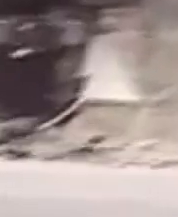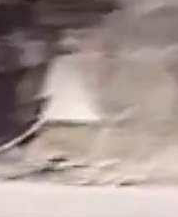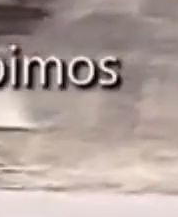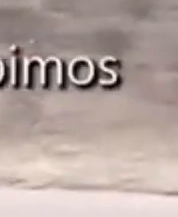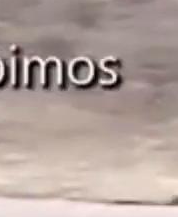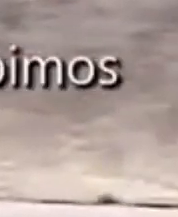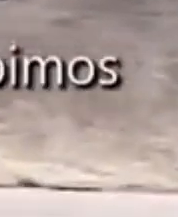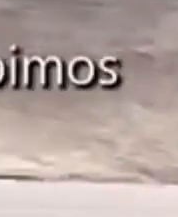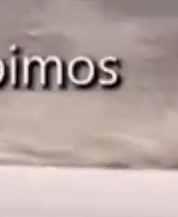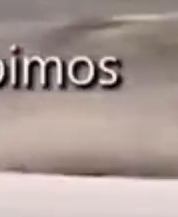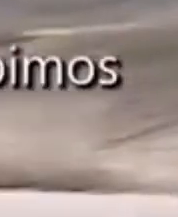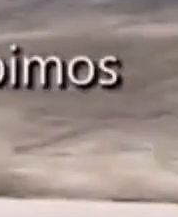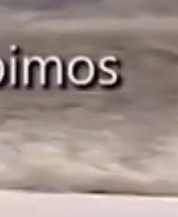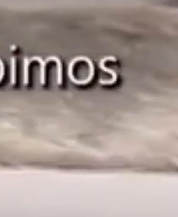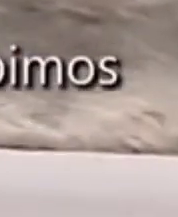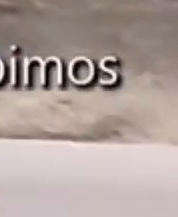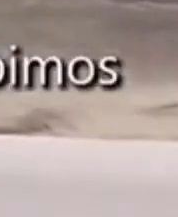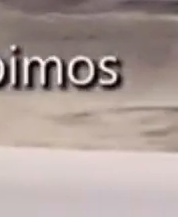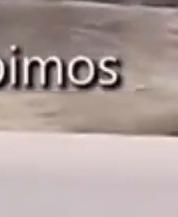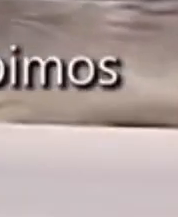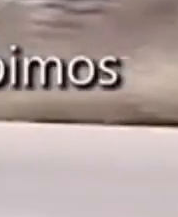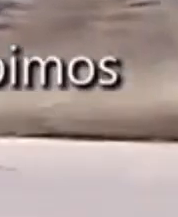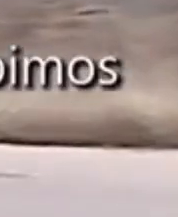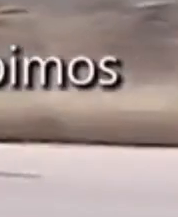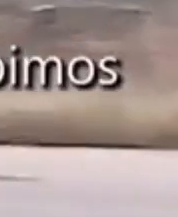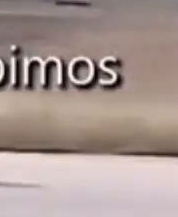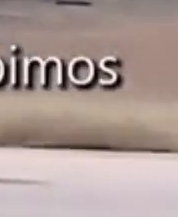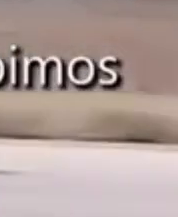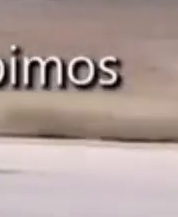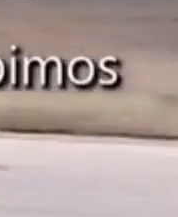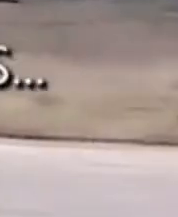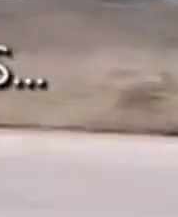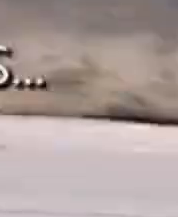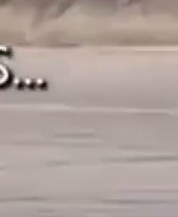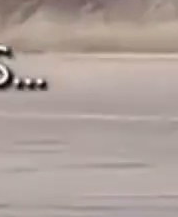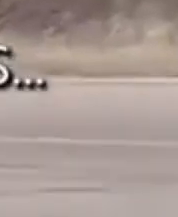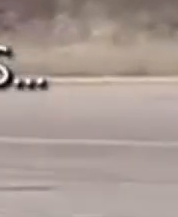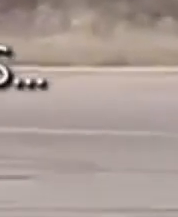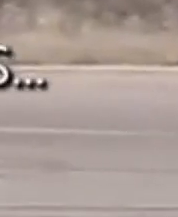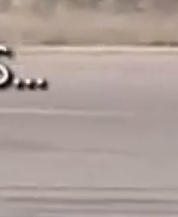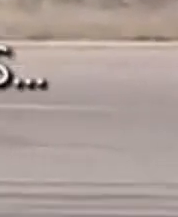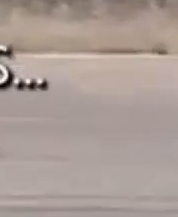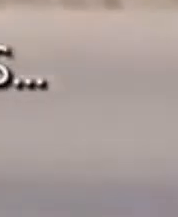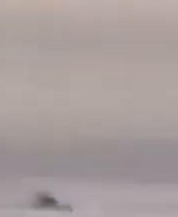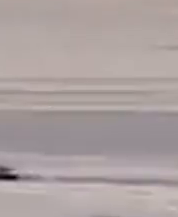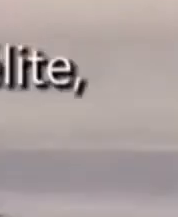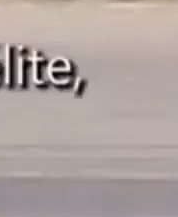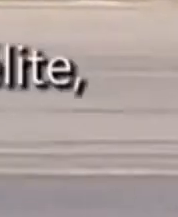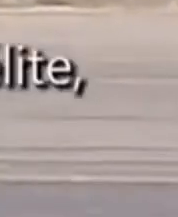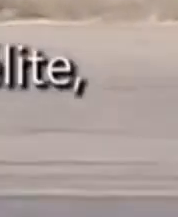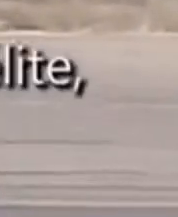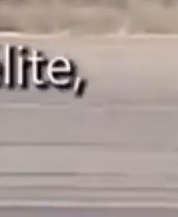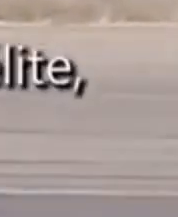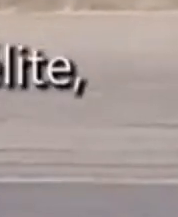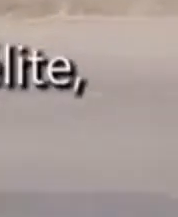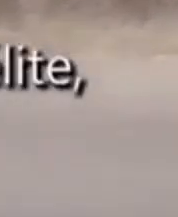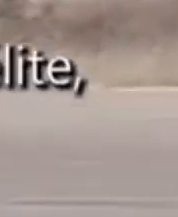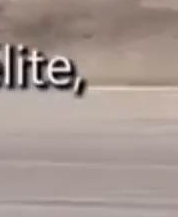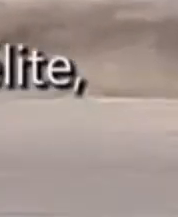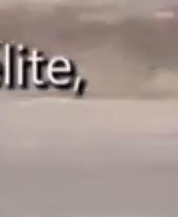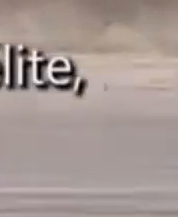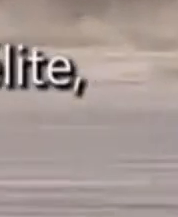aviación. A nossa aviação nesse período, em janeiro, recebemos jovens pilotos vindos da União Soviética e